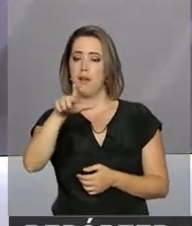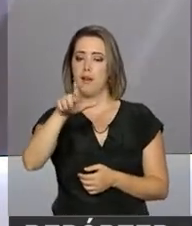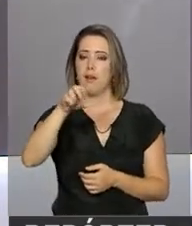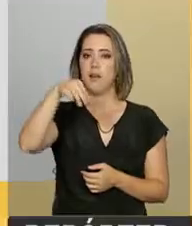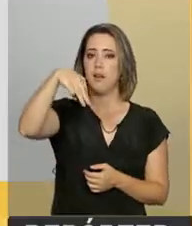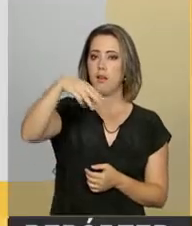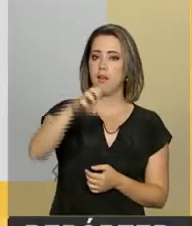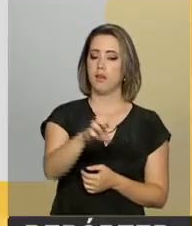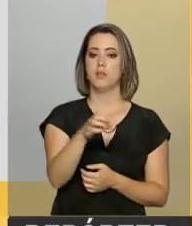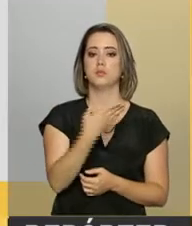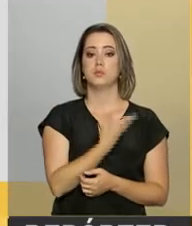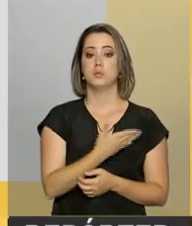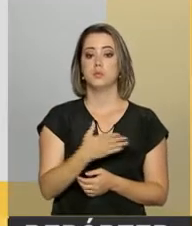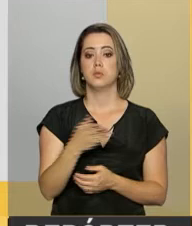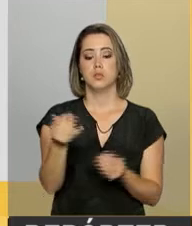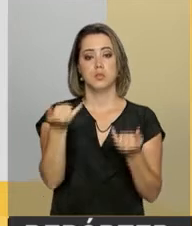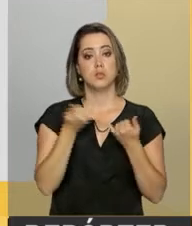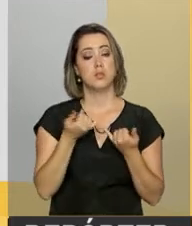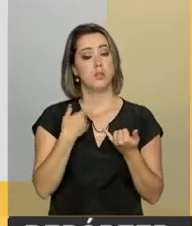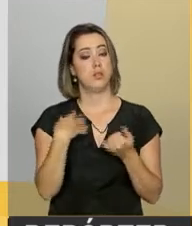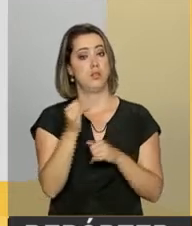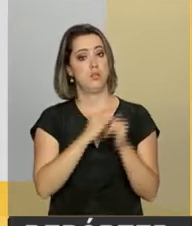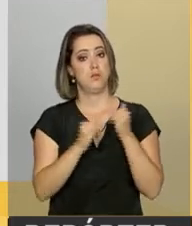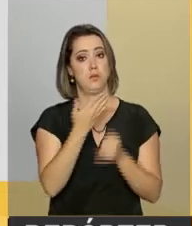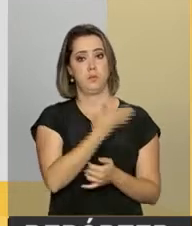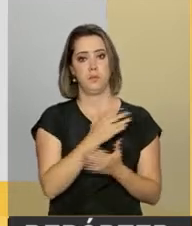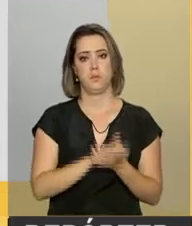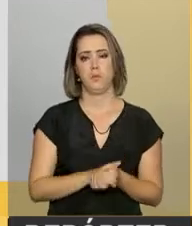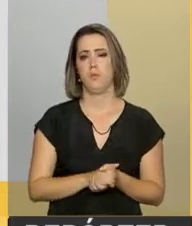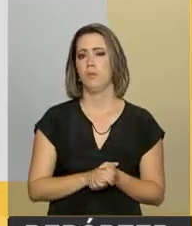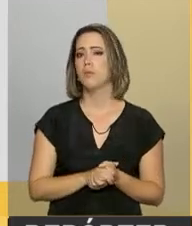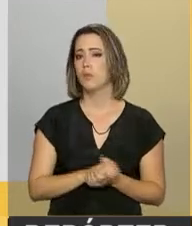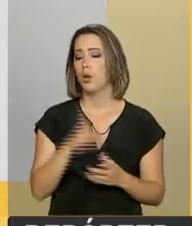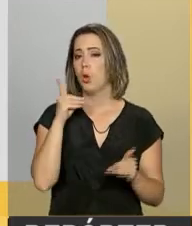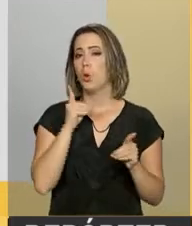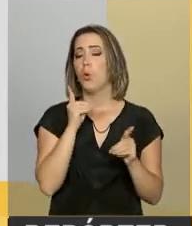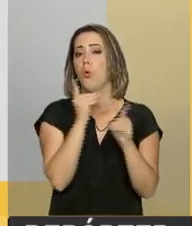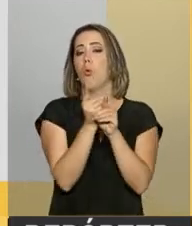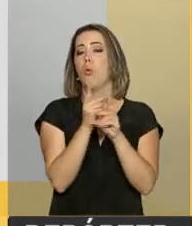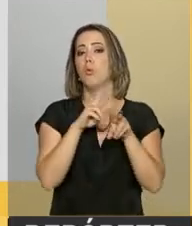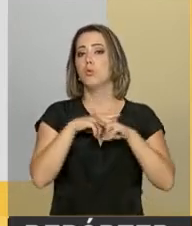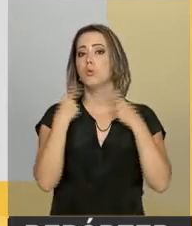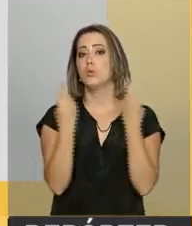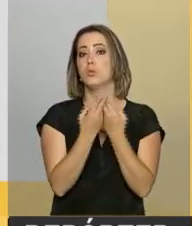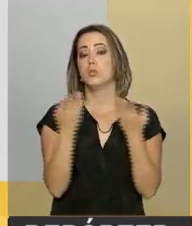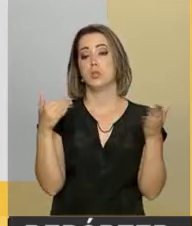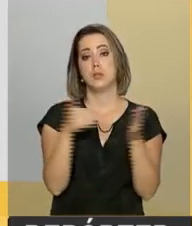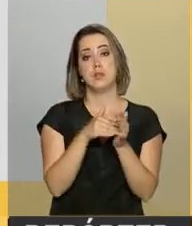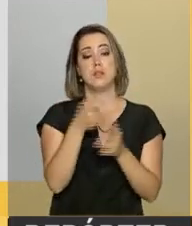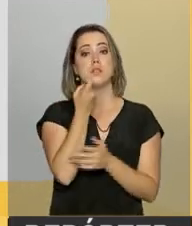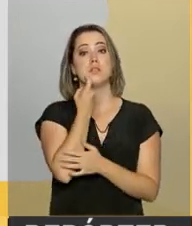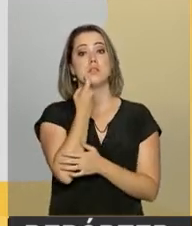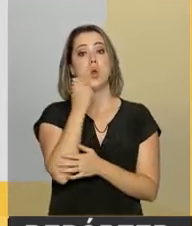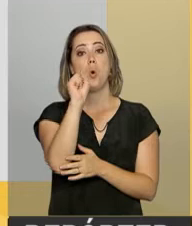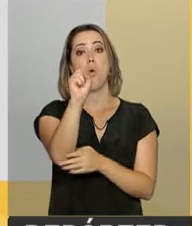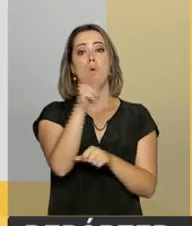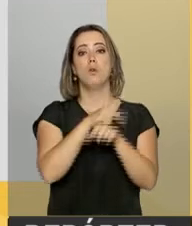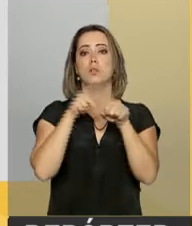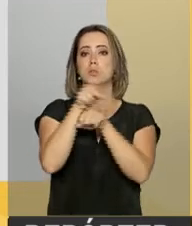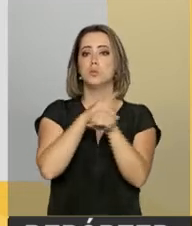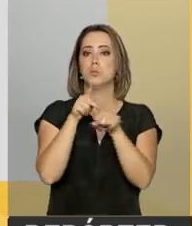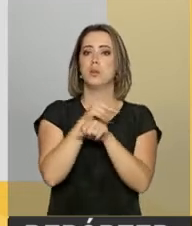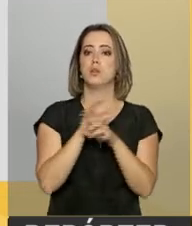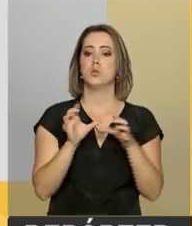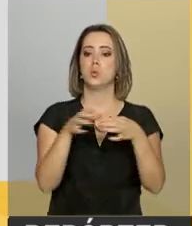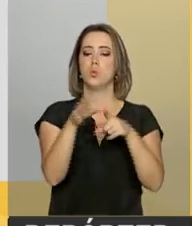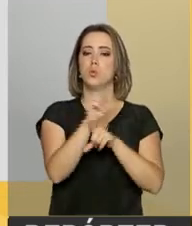informações. O encontro reúne até sexta-feira representantes da área social de 8 países, além do Brasil,